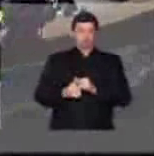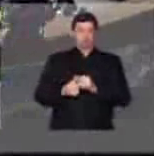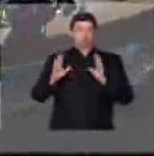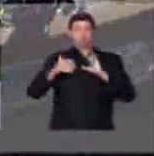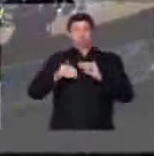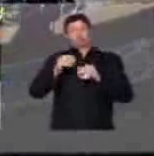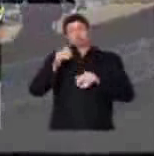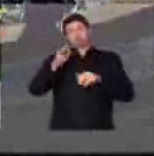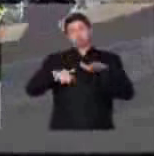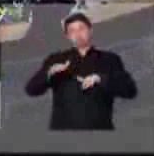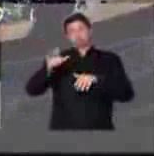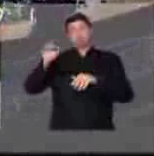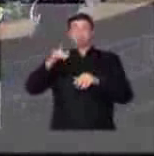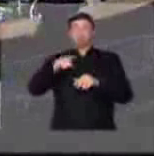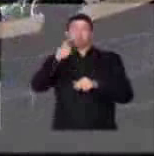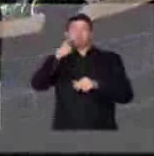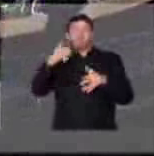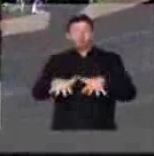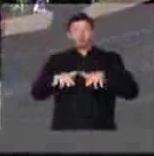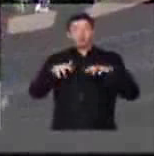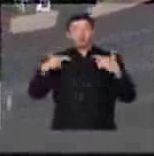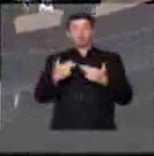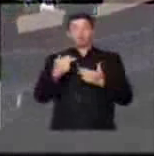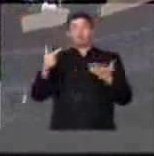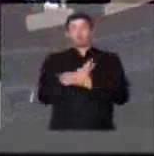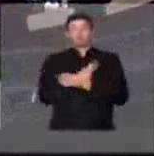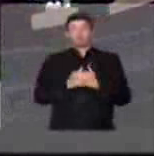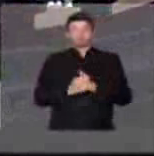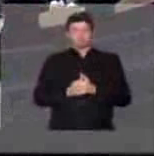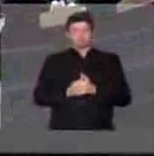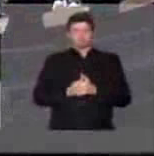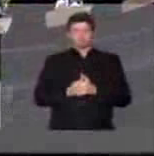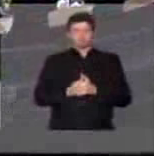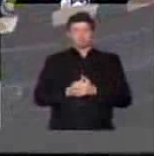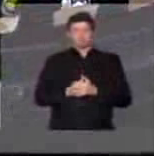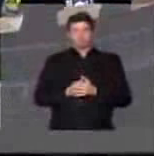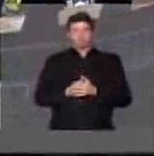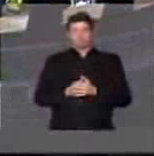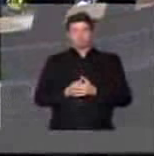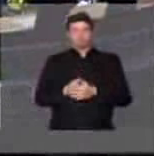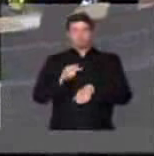dessa comissão seja feita. A gente acompanha o finalzinho da sessão. Ao fim, ao horário que estiver